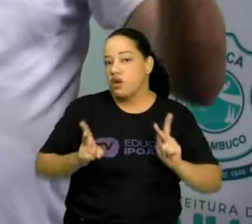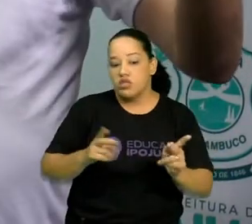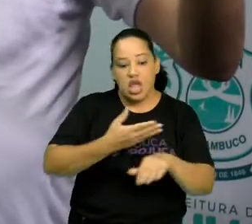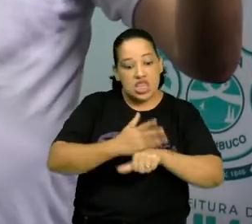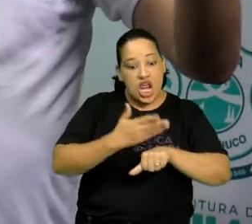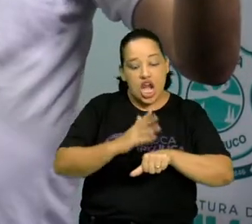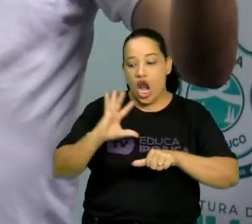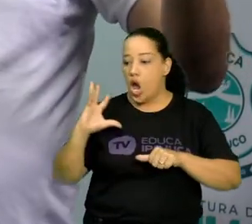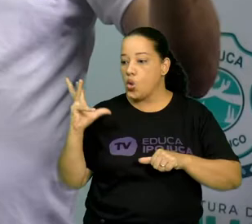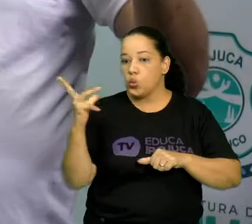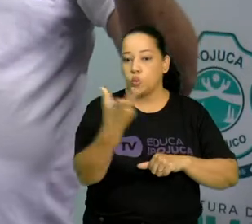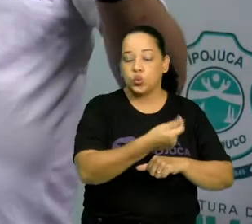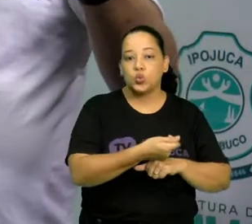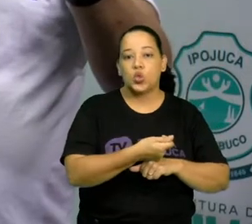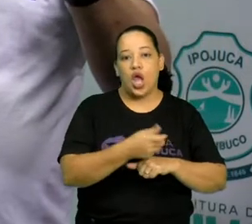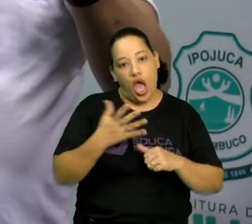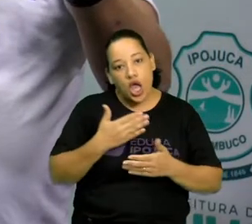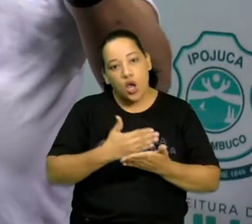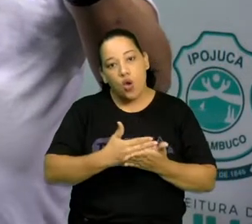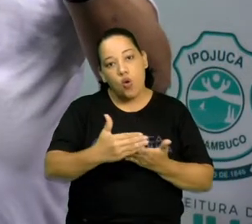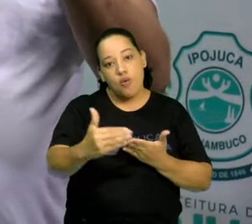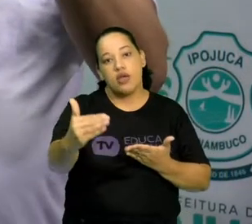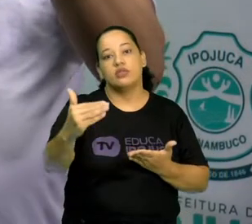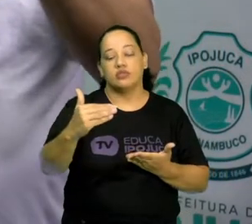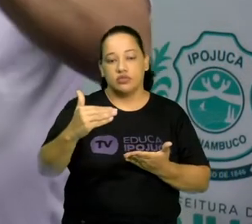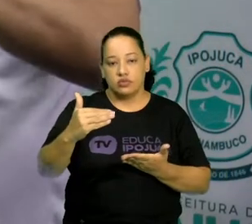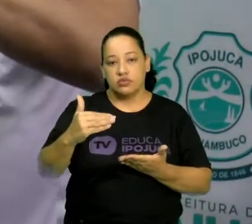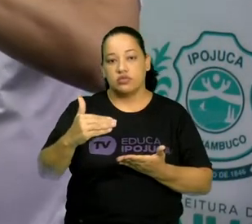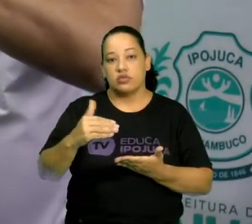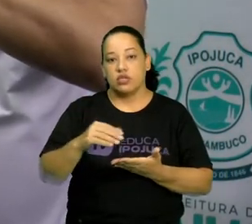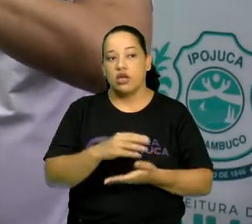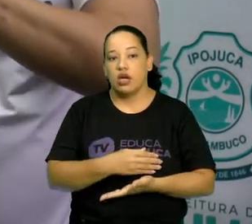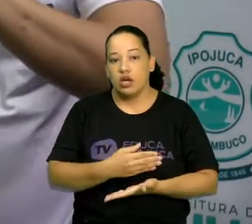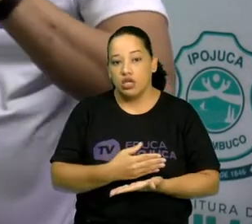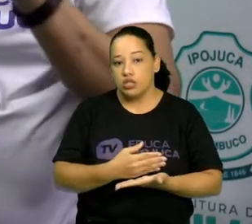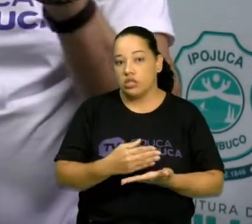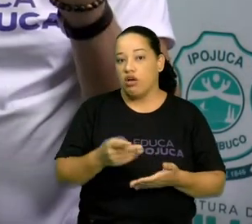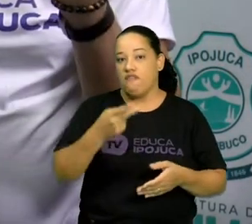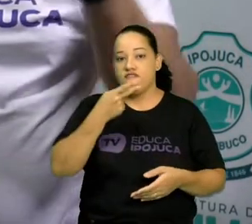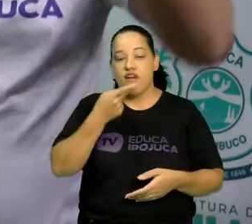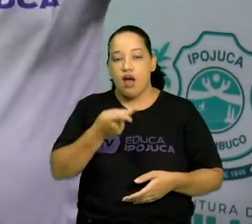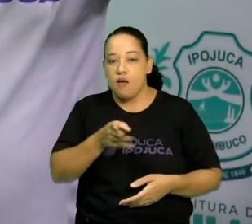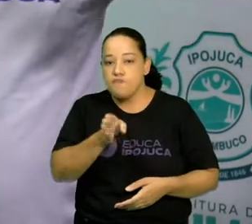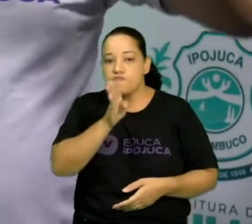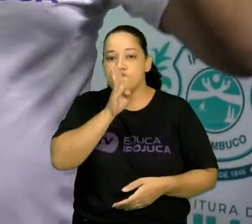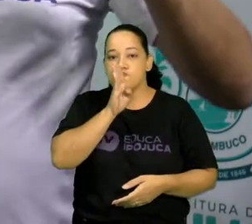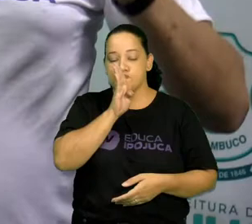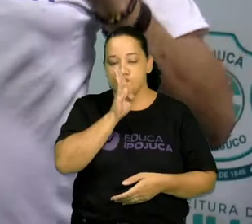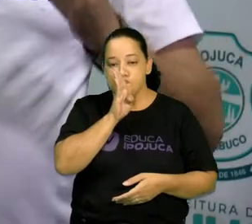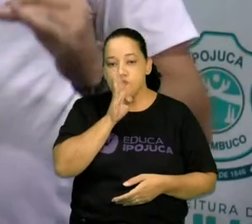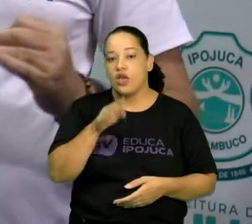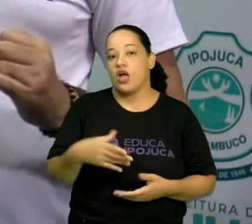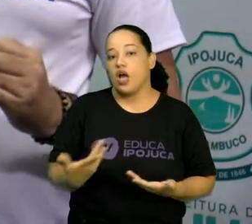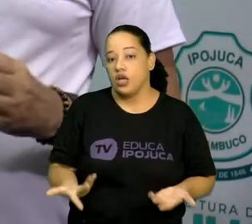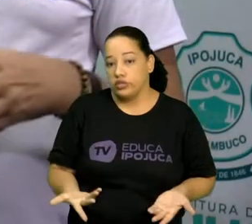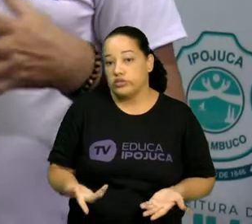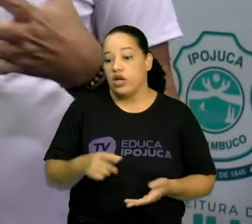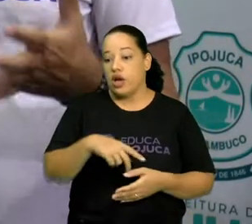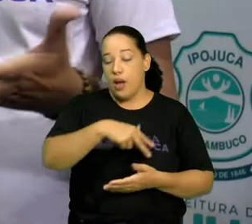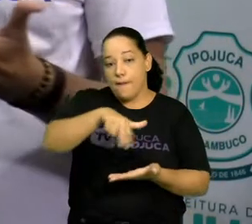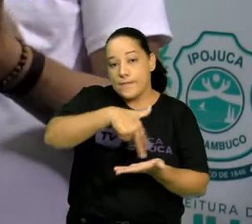geral. E aí começa o ensaio. Não diz mais uma palavra. É só música e